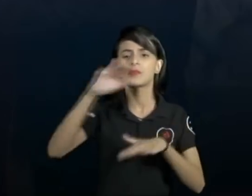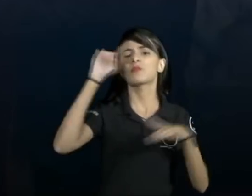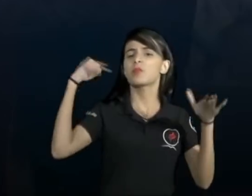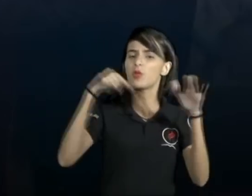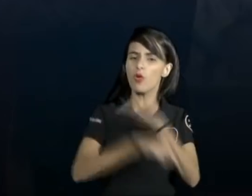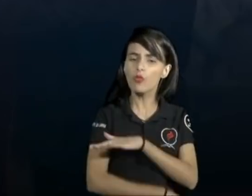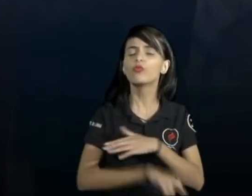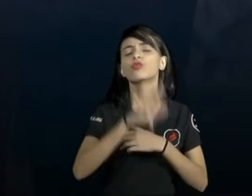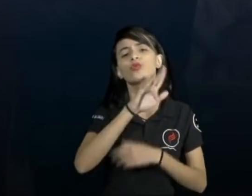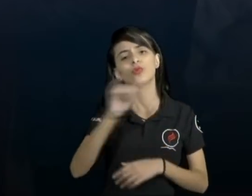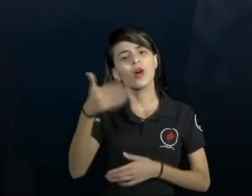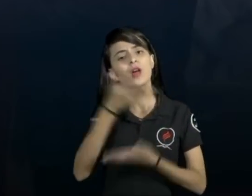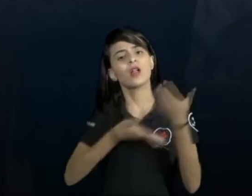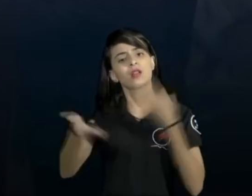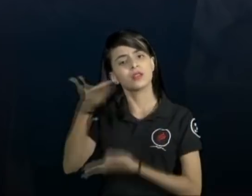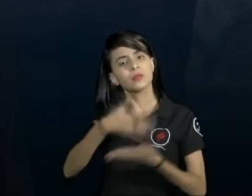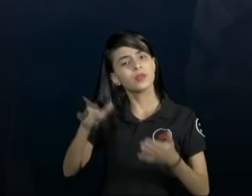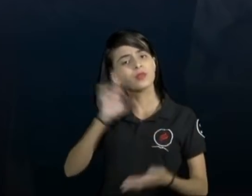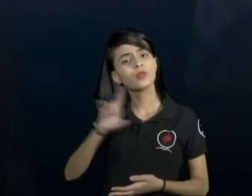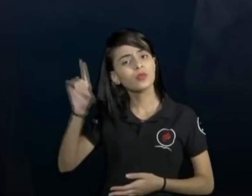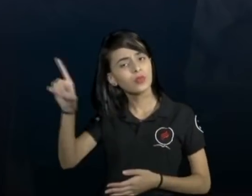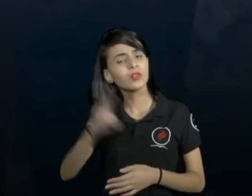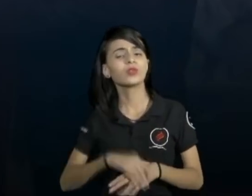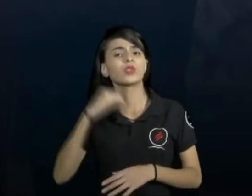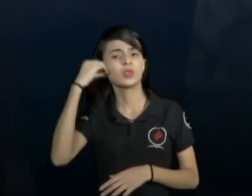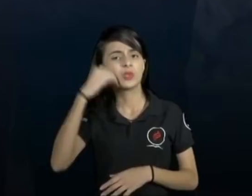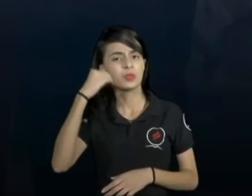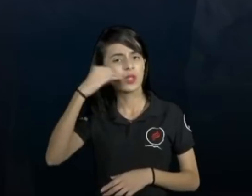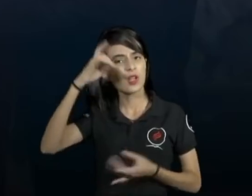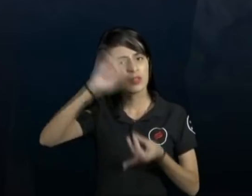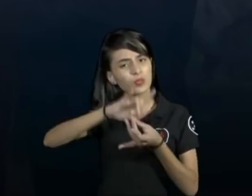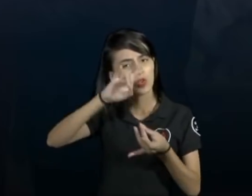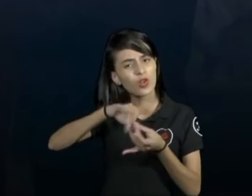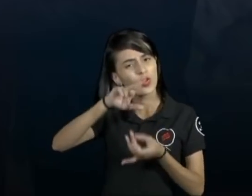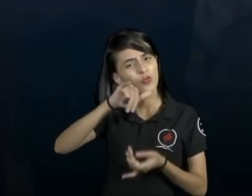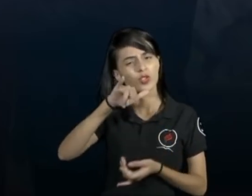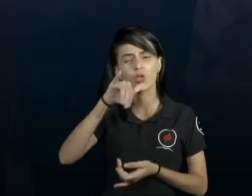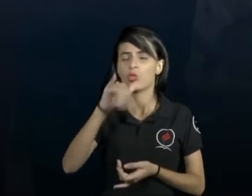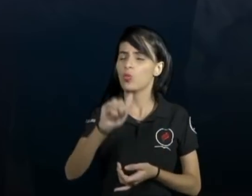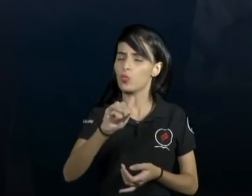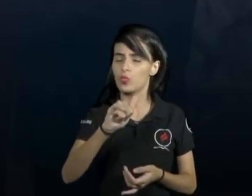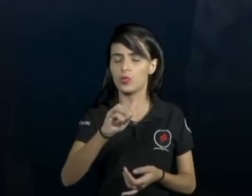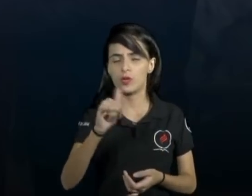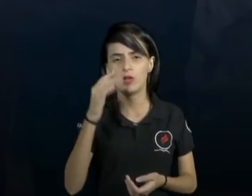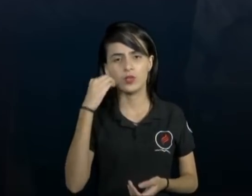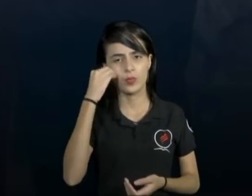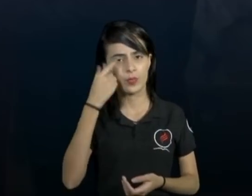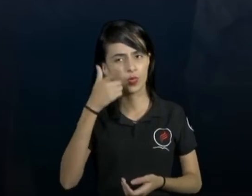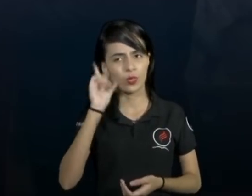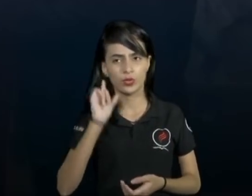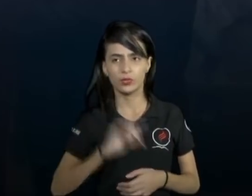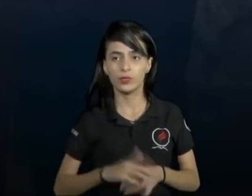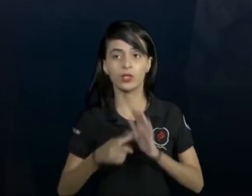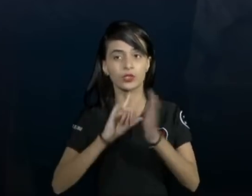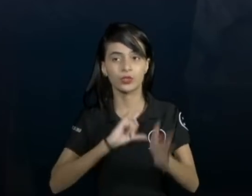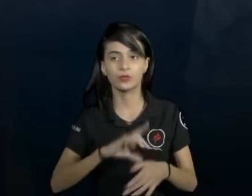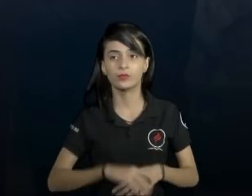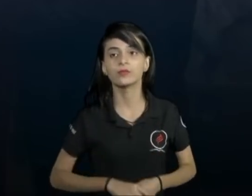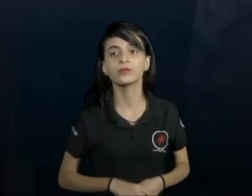profundo do seu relacionamento com ele experiências espirituais que você nunca teve quem quer receber